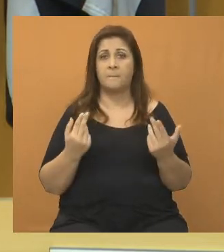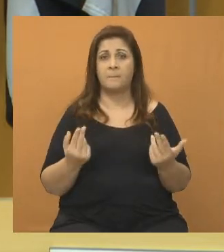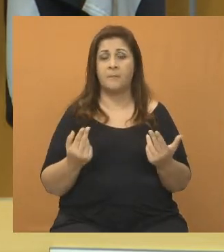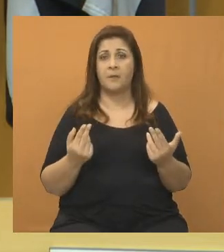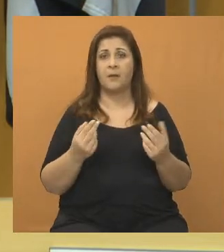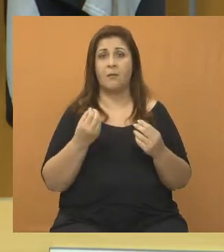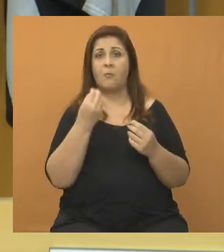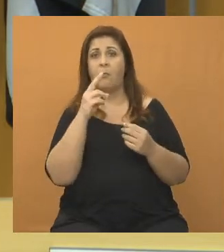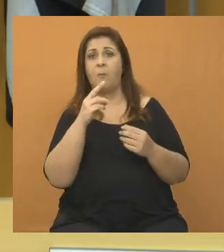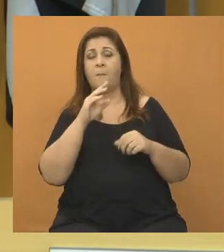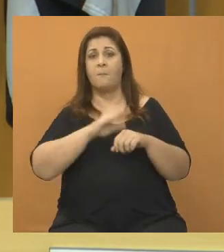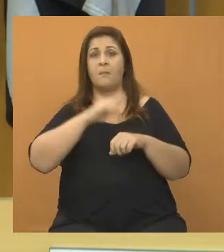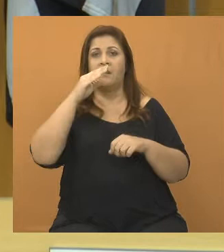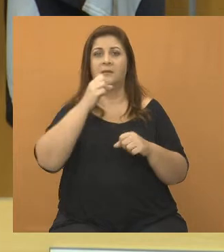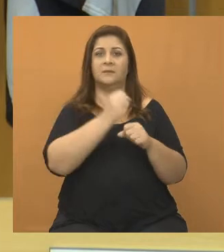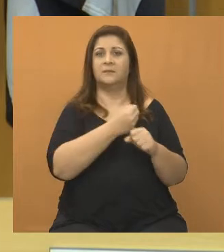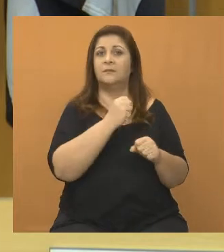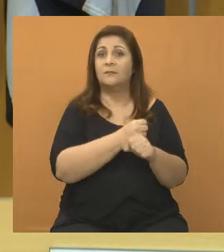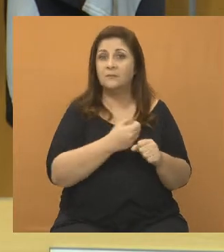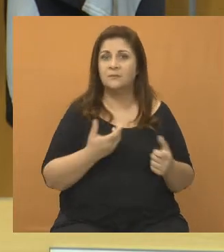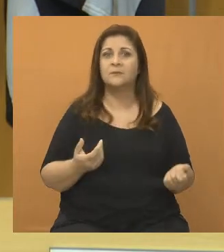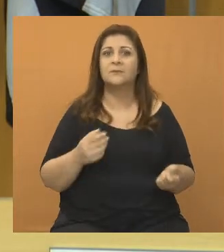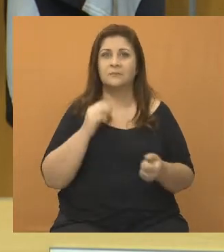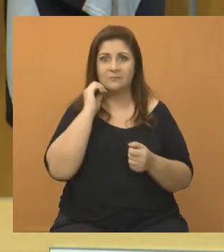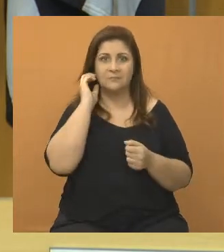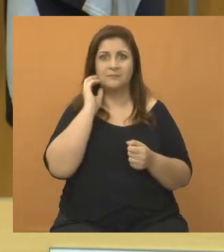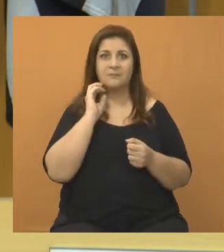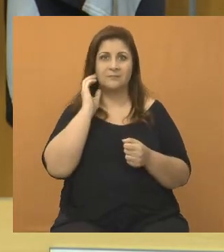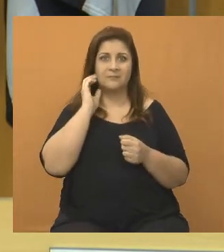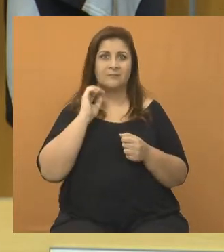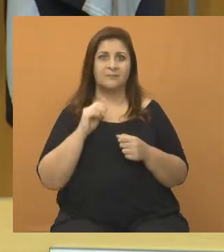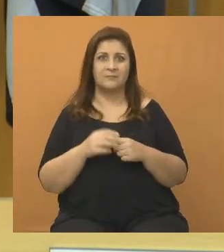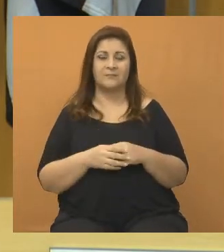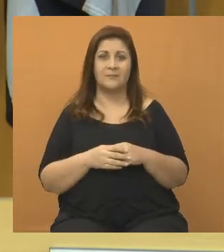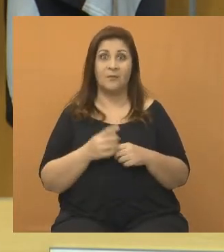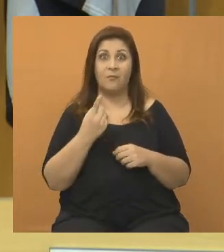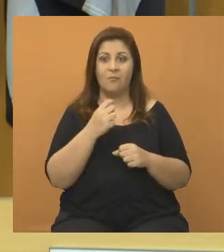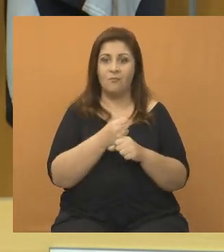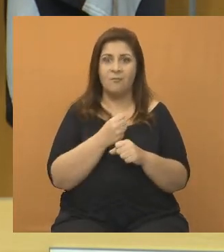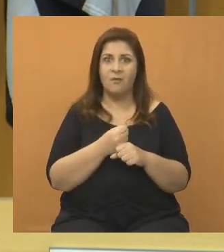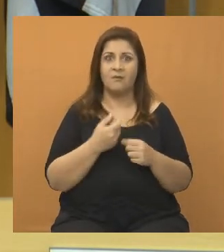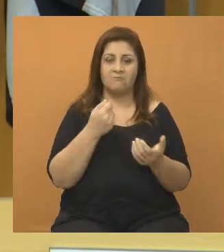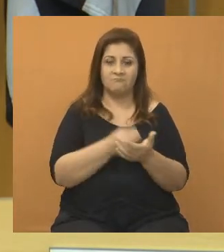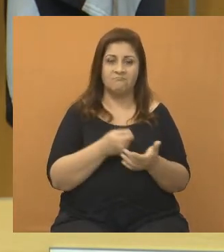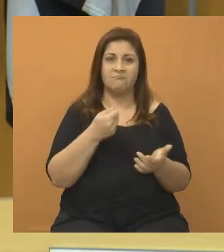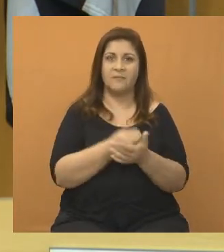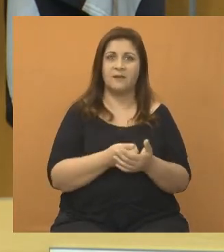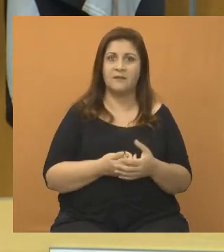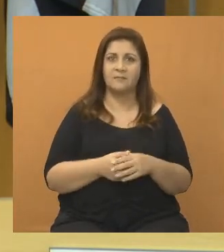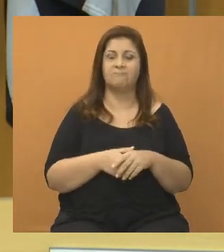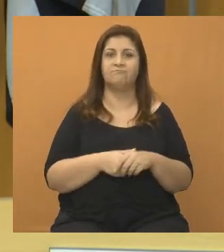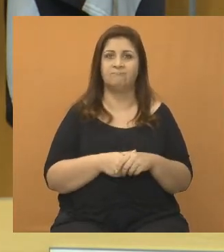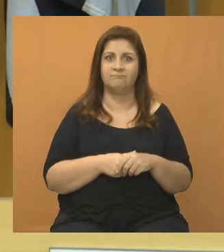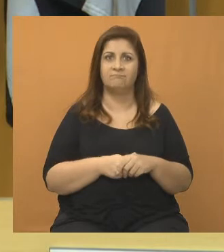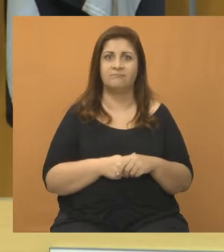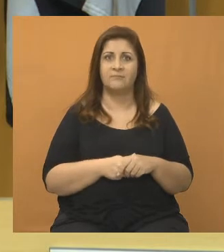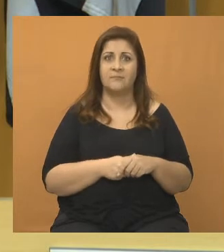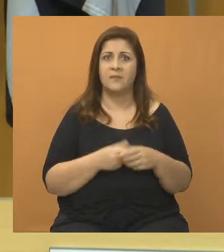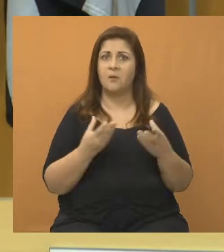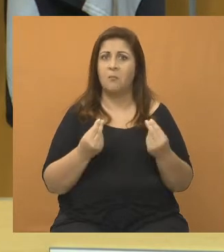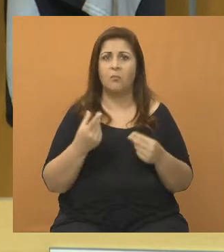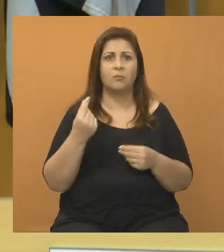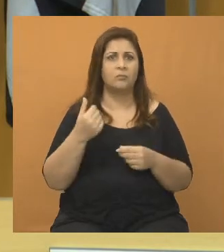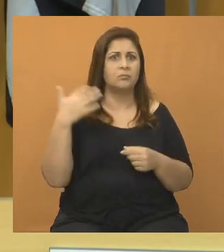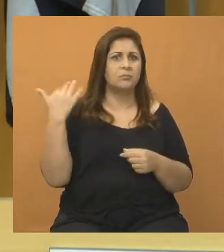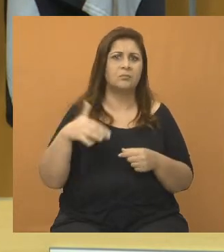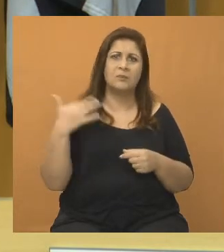superior ao gasto da construção. A construção é igual à manutenção de um ano. o custeio de um ano. É extremamente